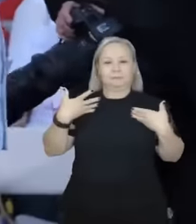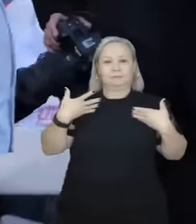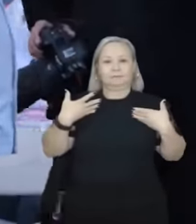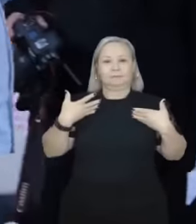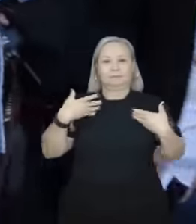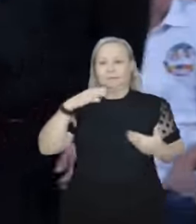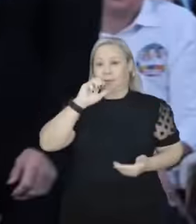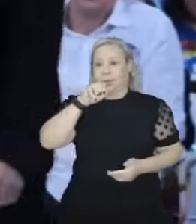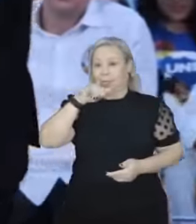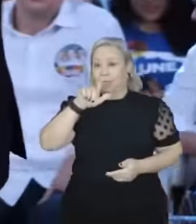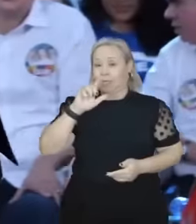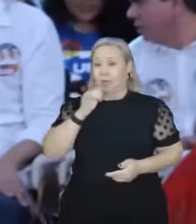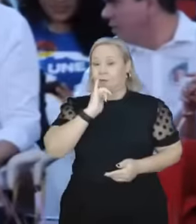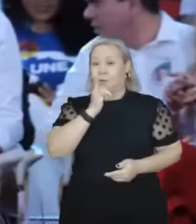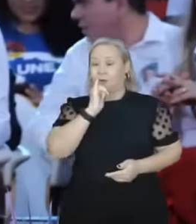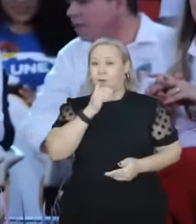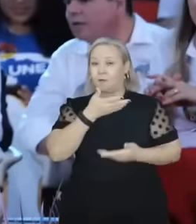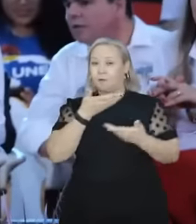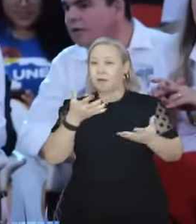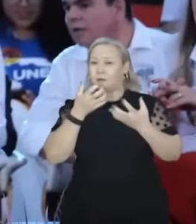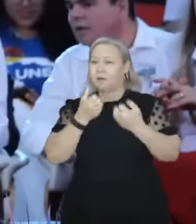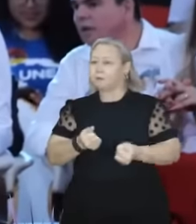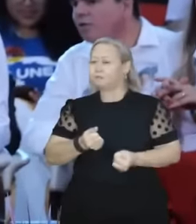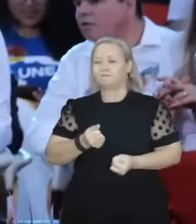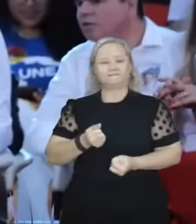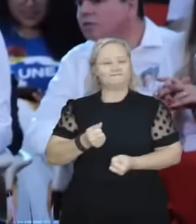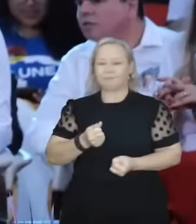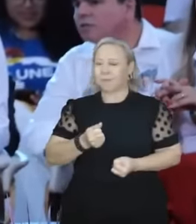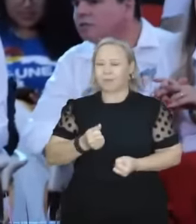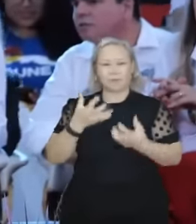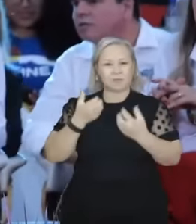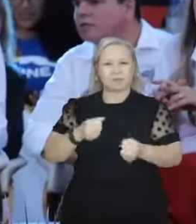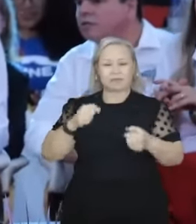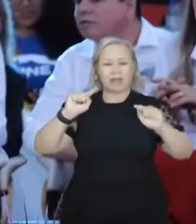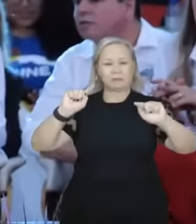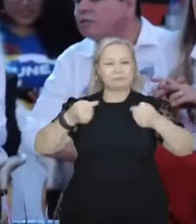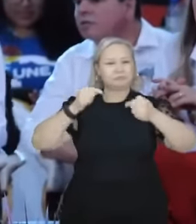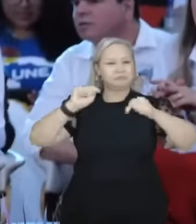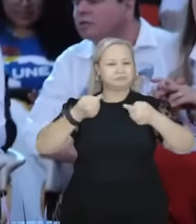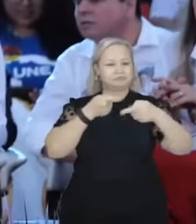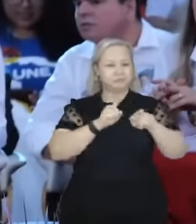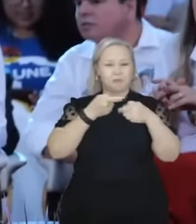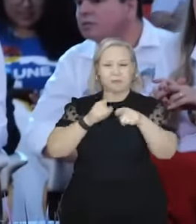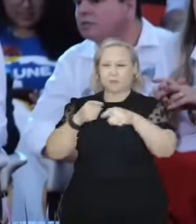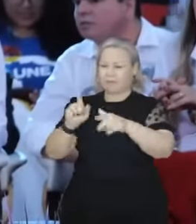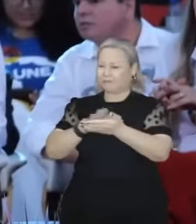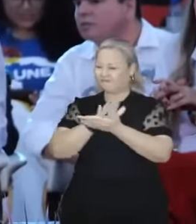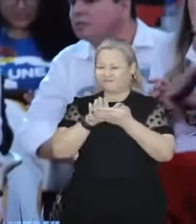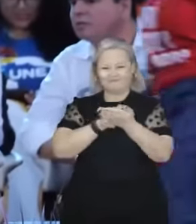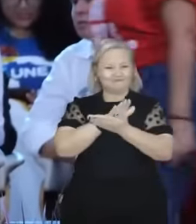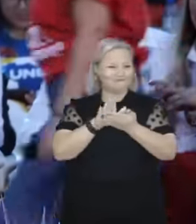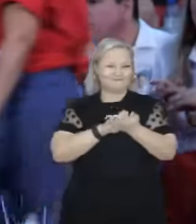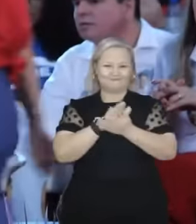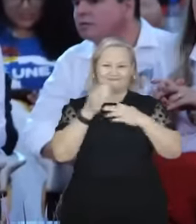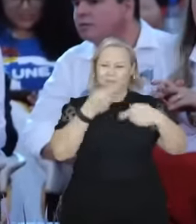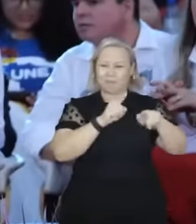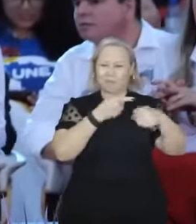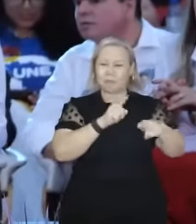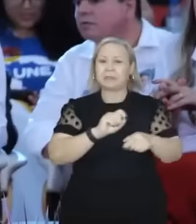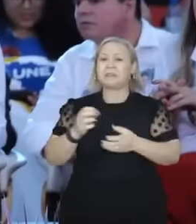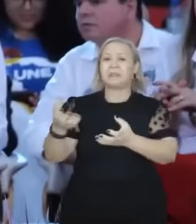vamos aceitar nenhuma provocação. Nenhuma provocação. Se eles quiserem provocar, que